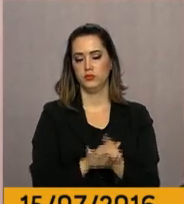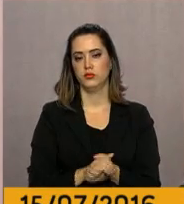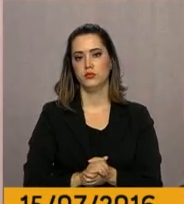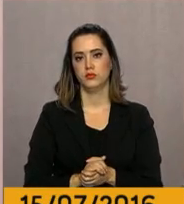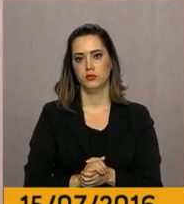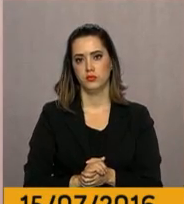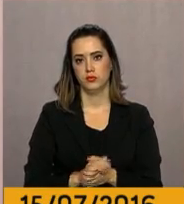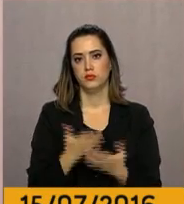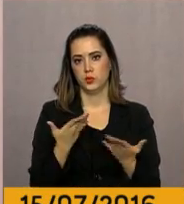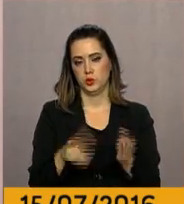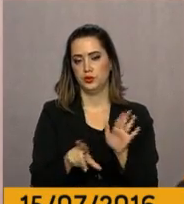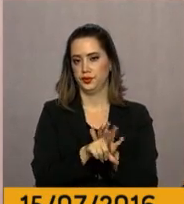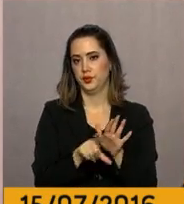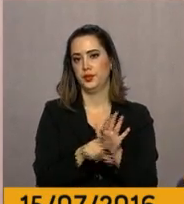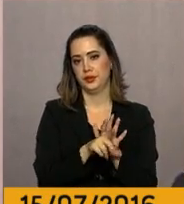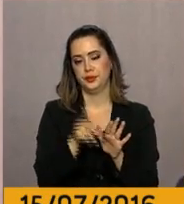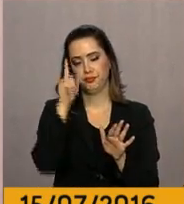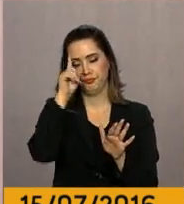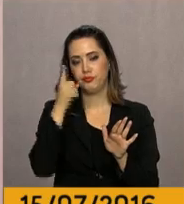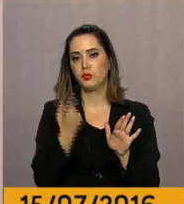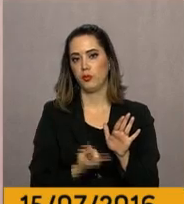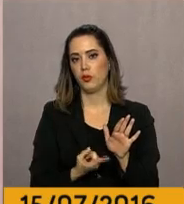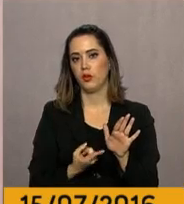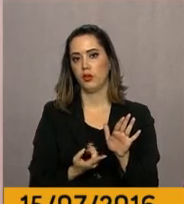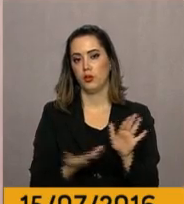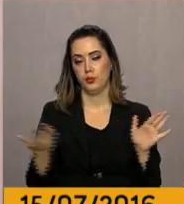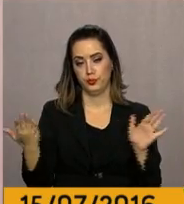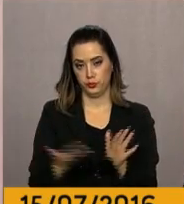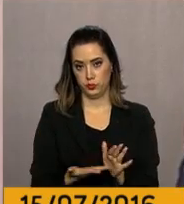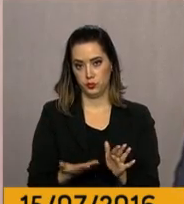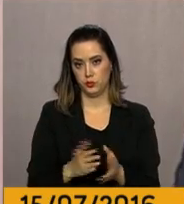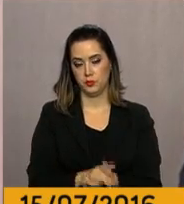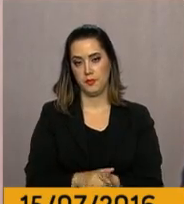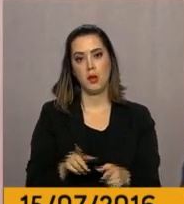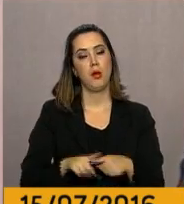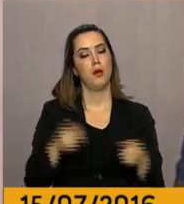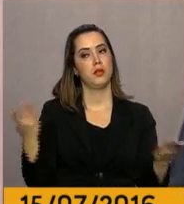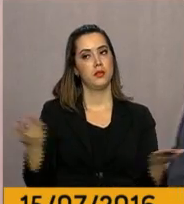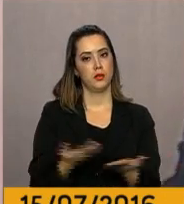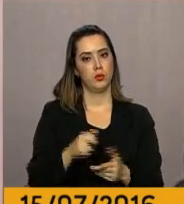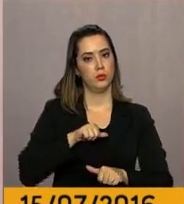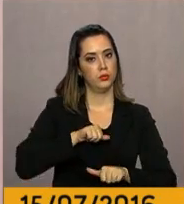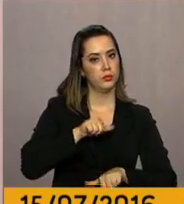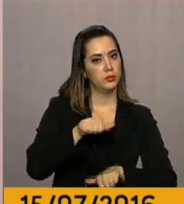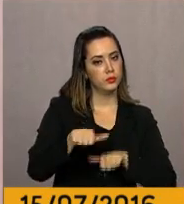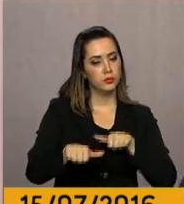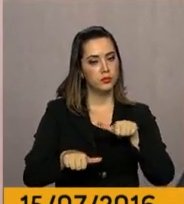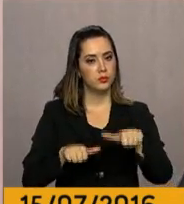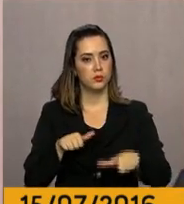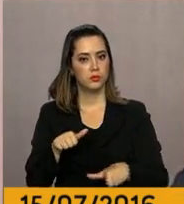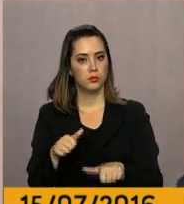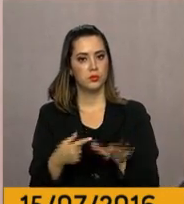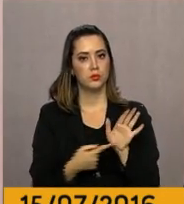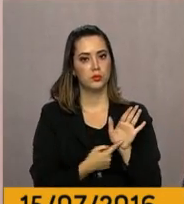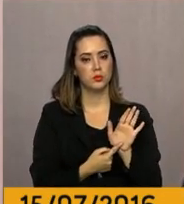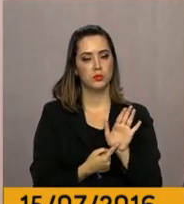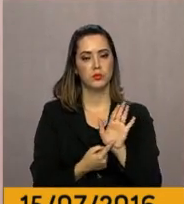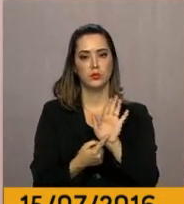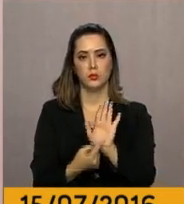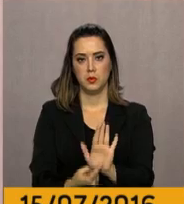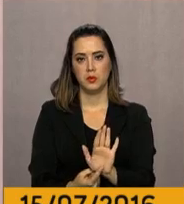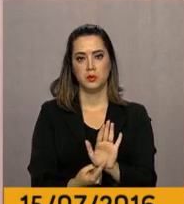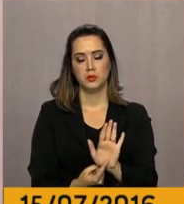legislação vigente até o dia de hoje. Com a medida provisória que foi apresentada ao presidente